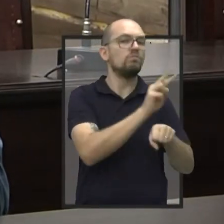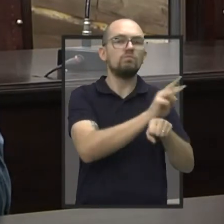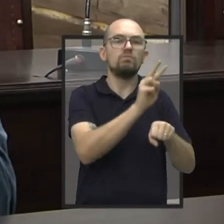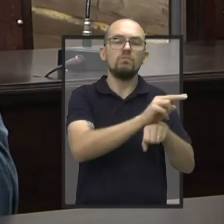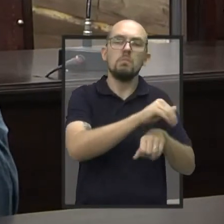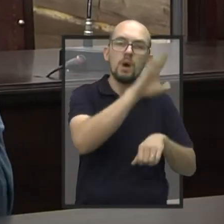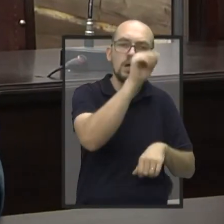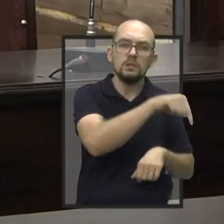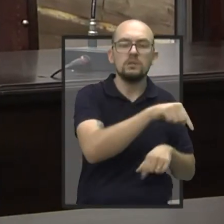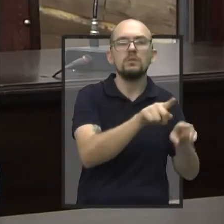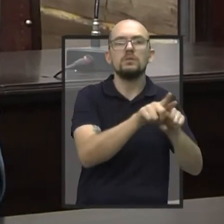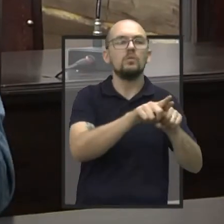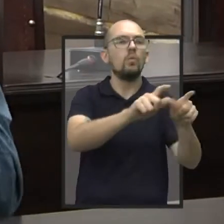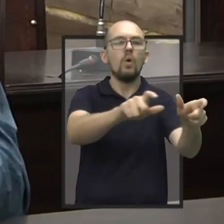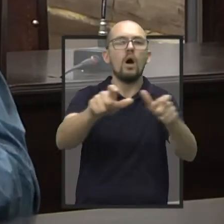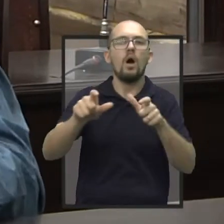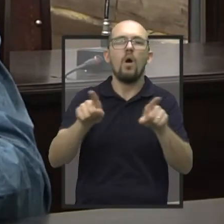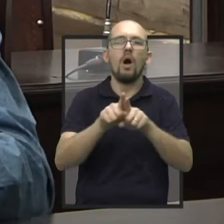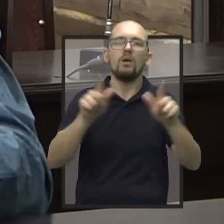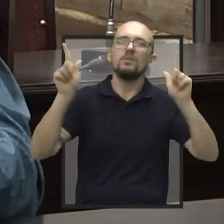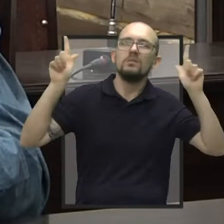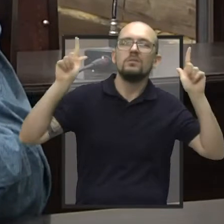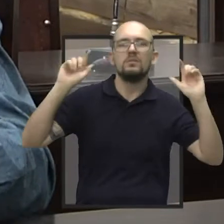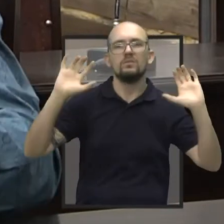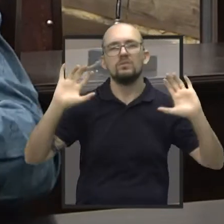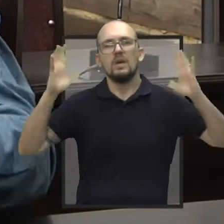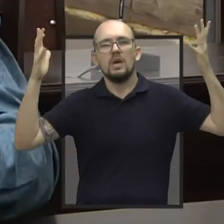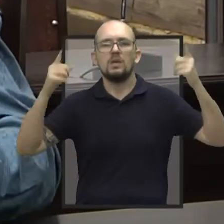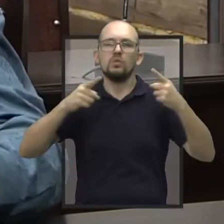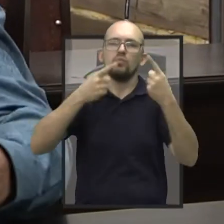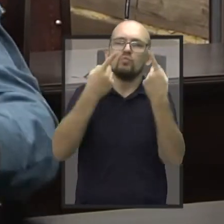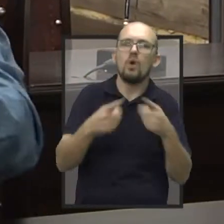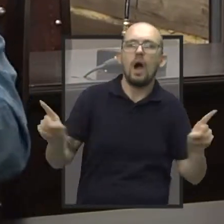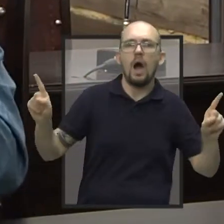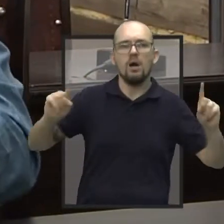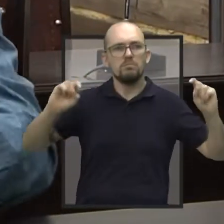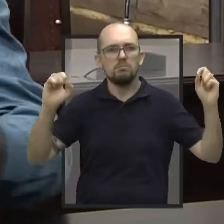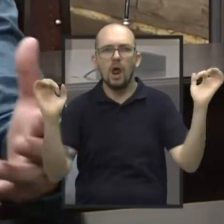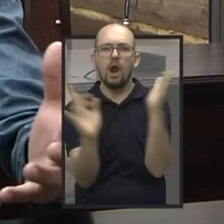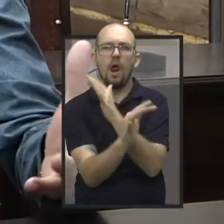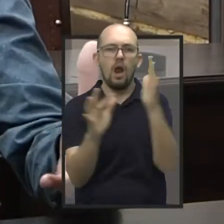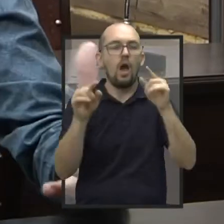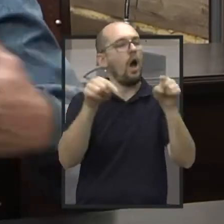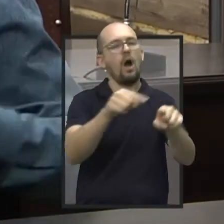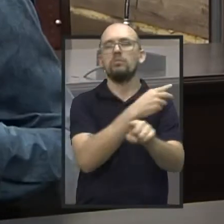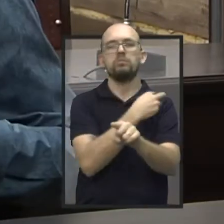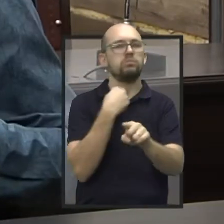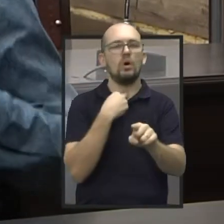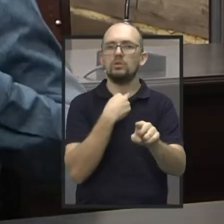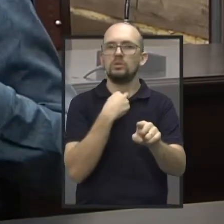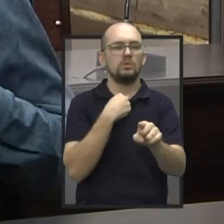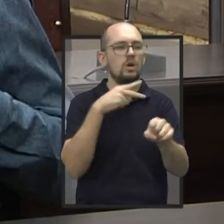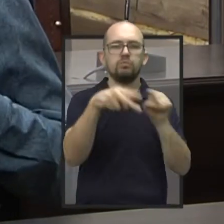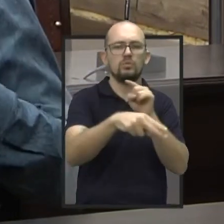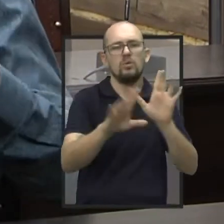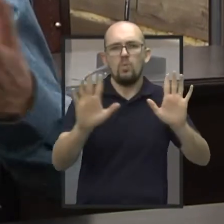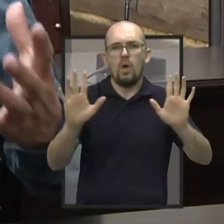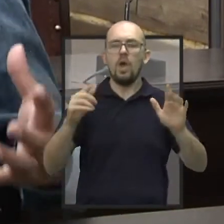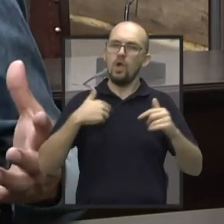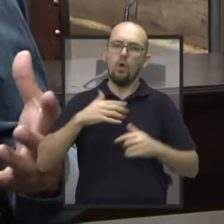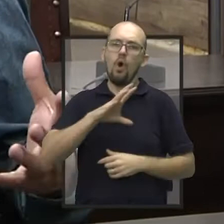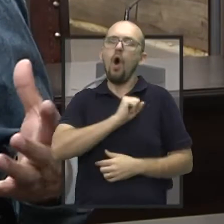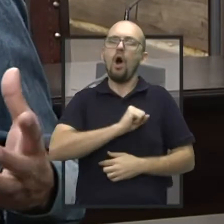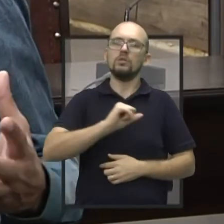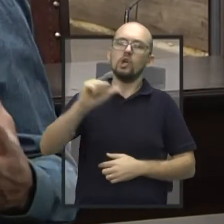mais em lugares que fazem festa, churrasco e bagunça, aglomera um monte de gente e eu não sou contra. Eu gosto de tomar minha cerveja, eu